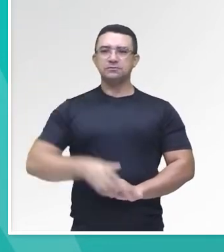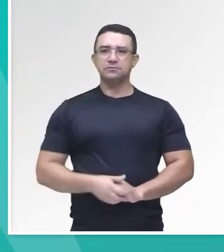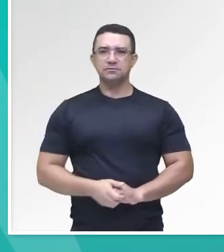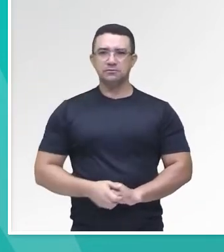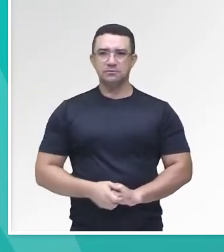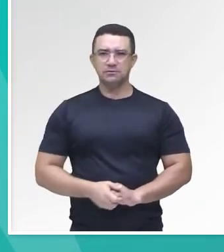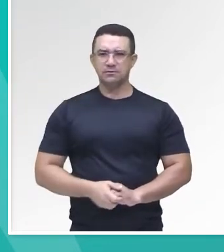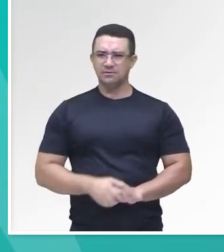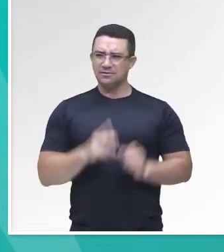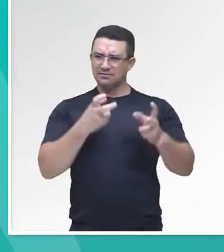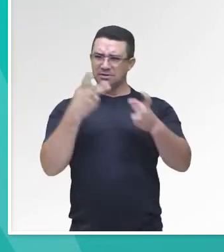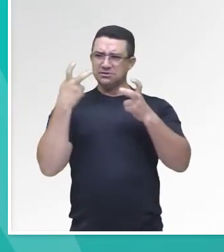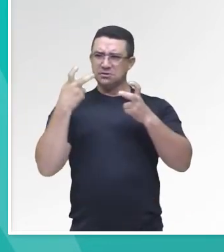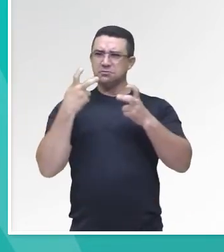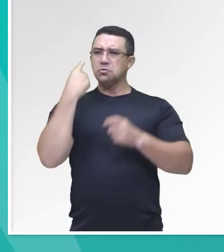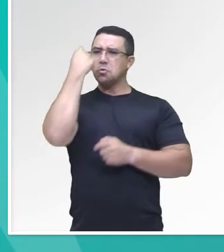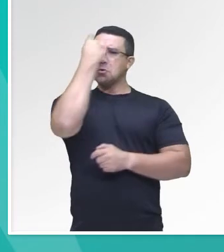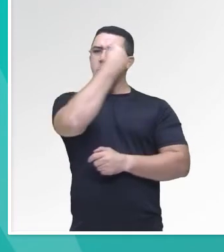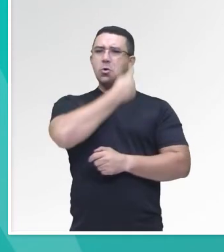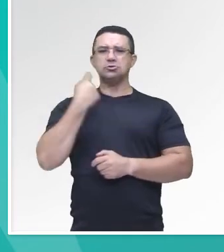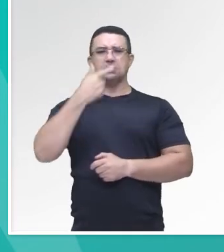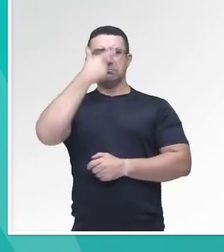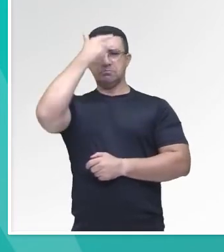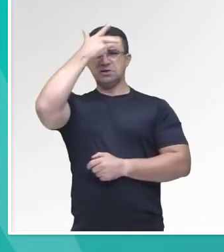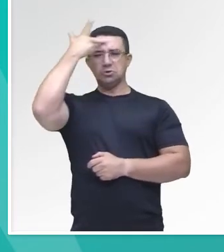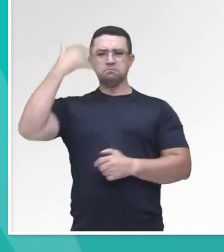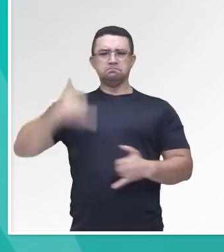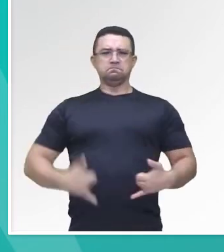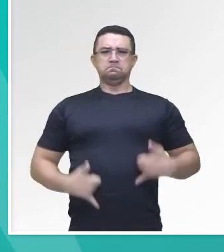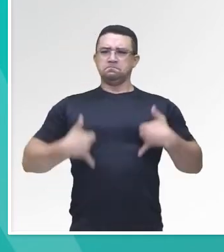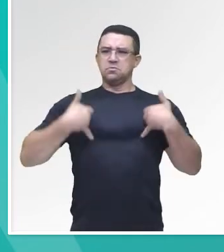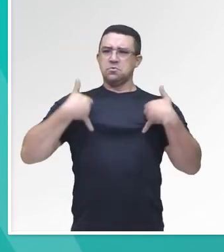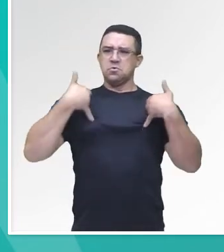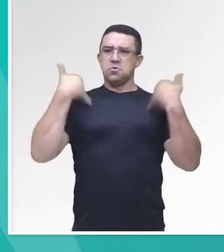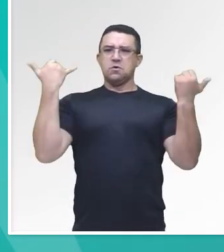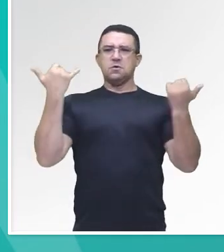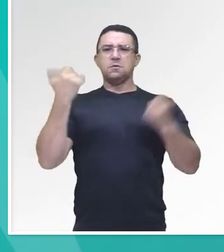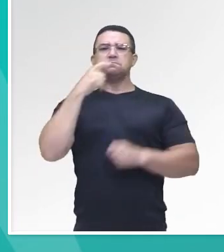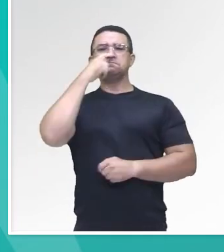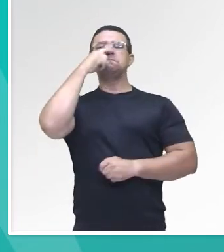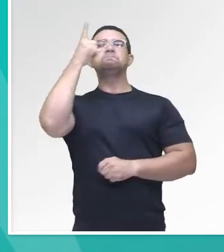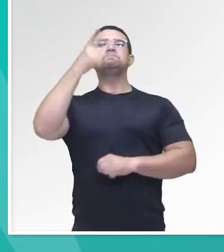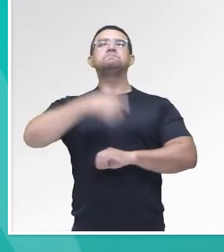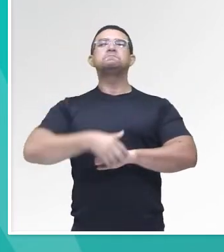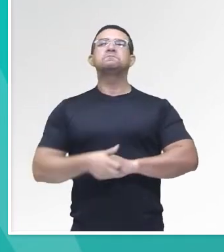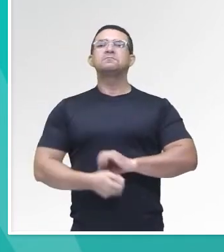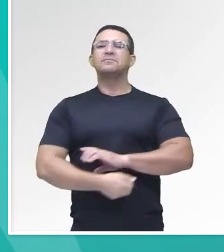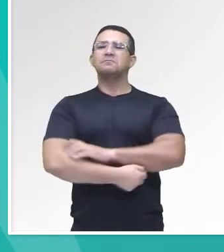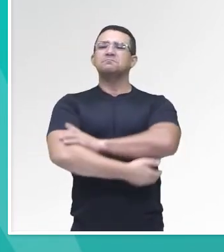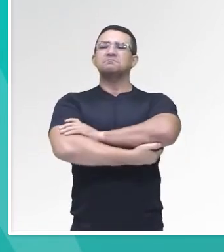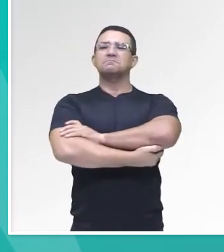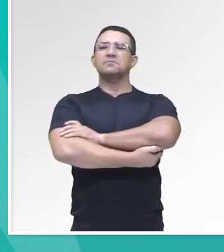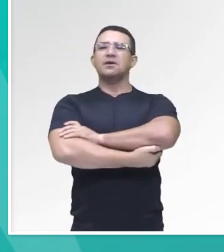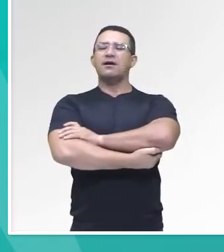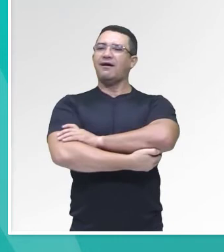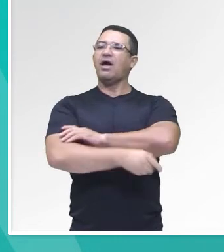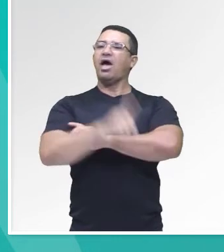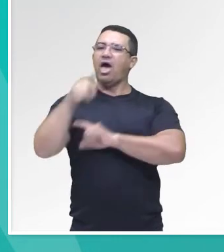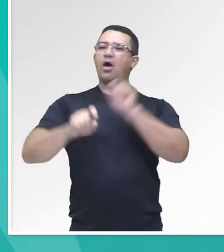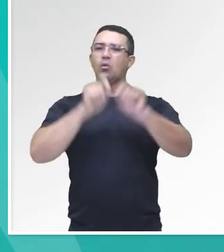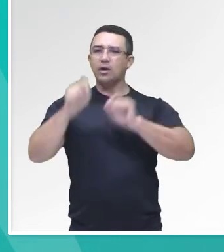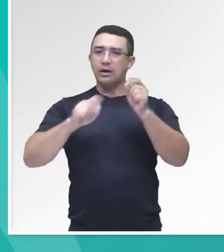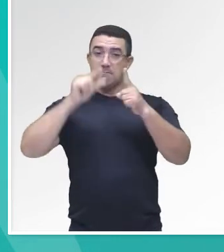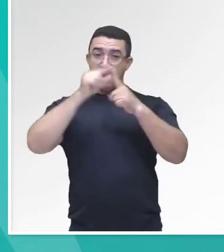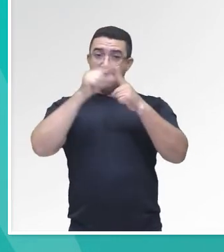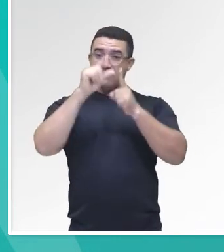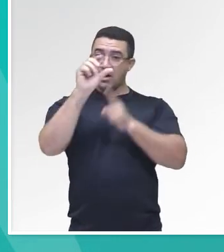expressão desse rosto, né? Uma pessoa orgulhosa, cheia de si. Então isso chama-se arrogância,